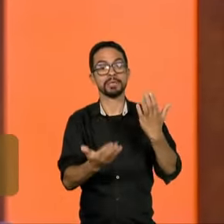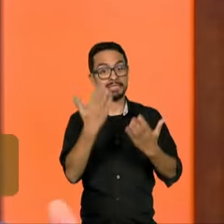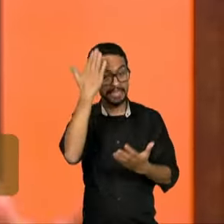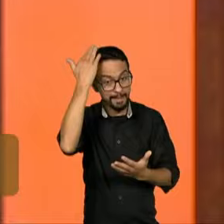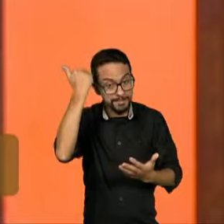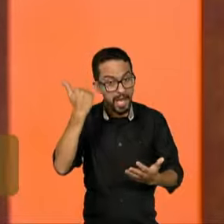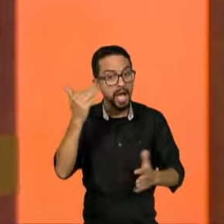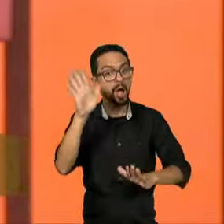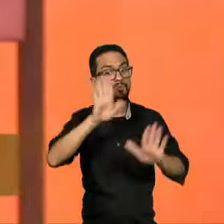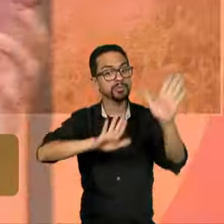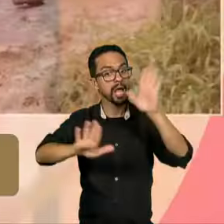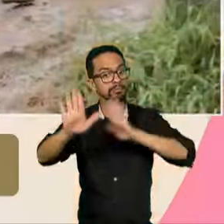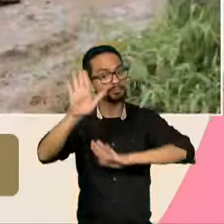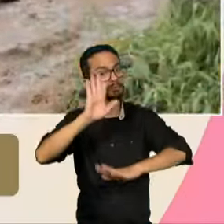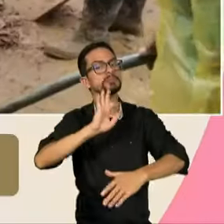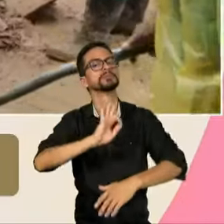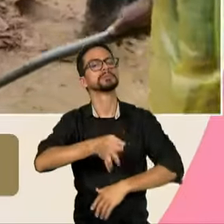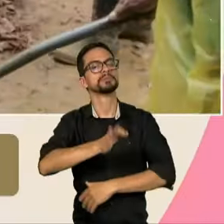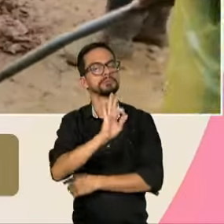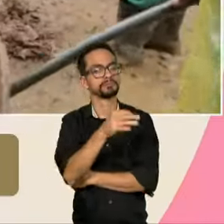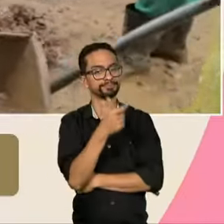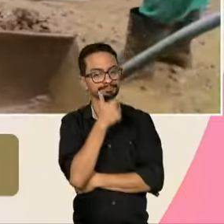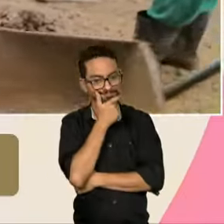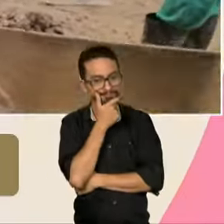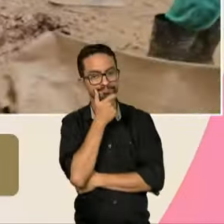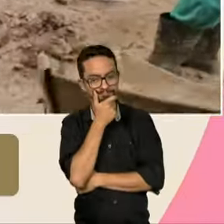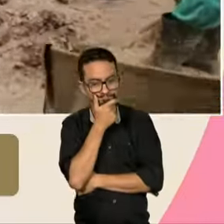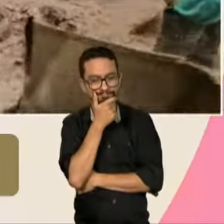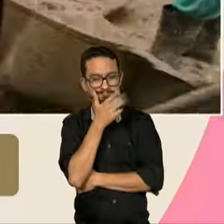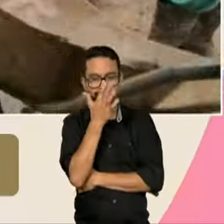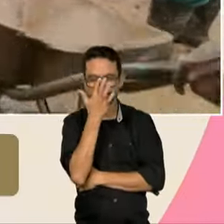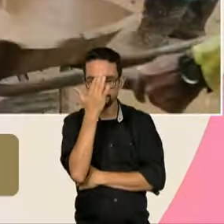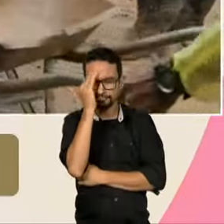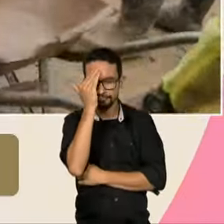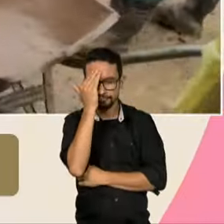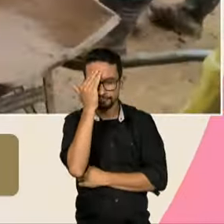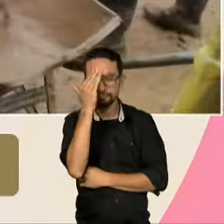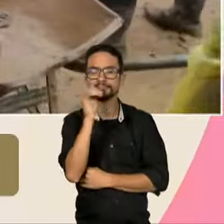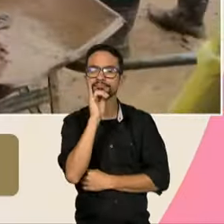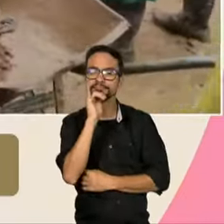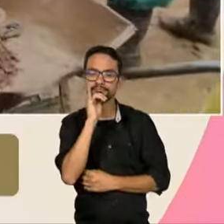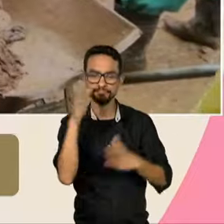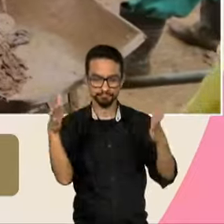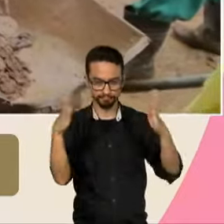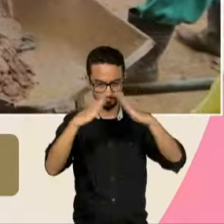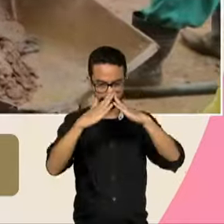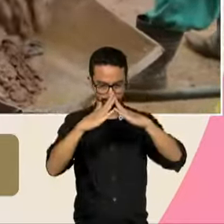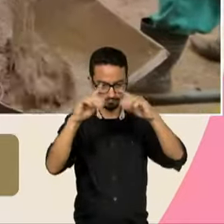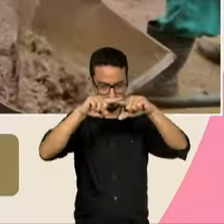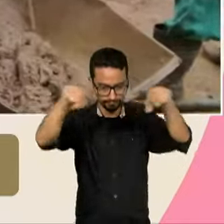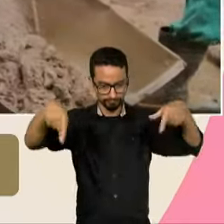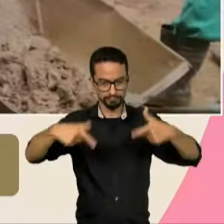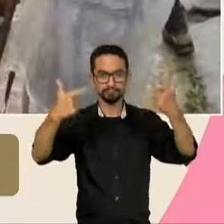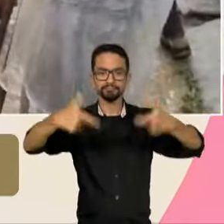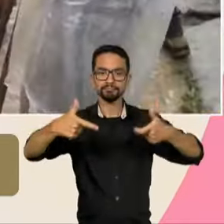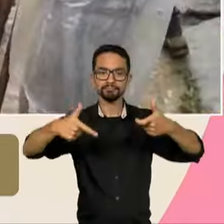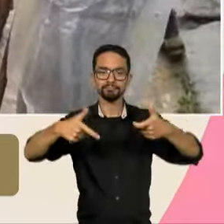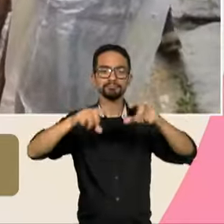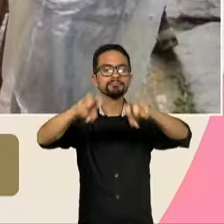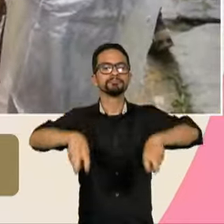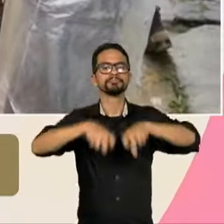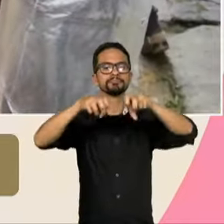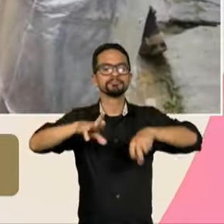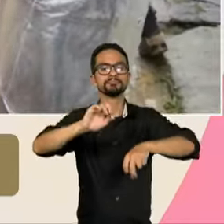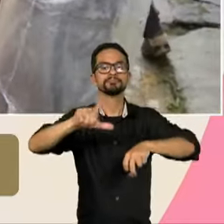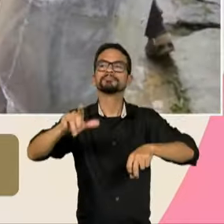Por aí vai, zona de calor. Nunca tinha pensado. Então, cara que mora numa área rural e tem muitas plantas secas em volta, como, por exemplo,